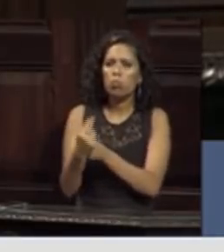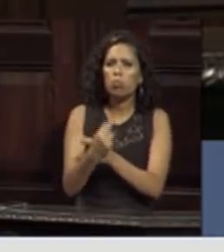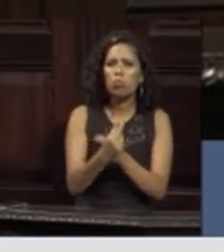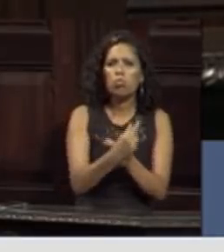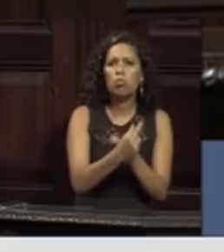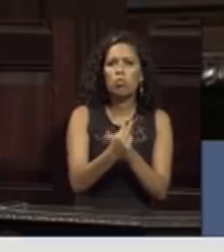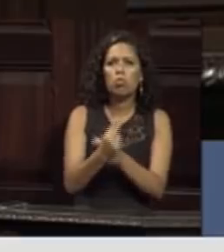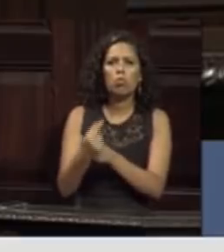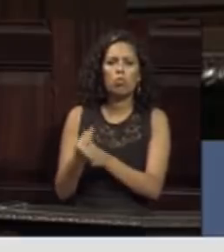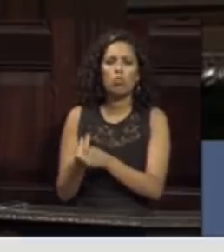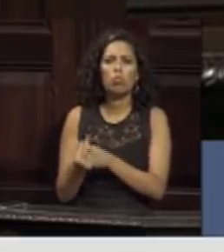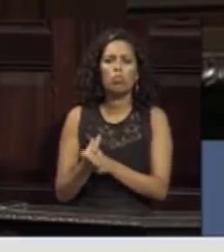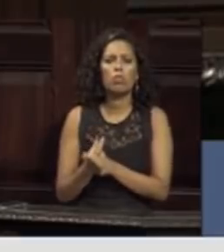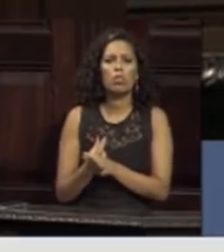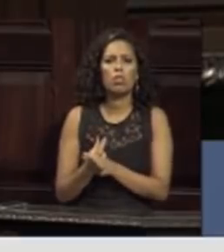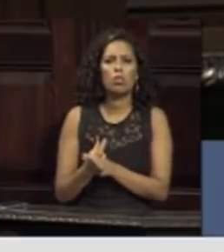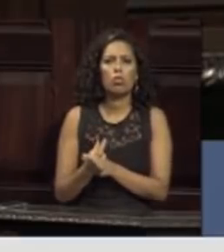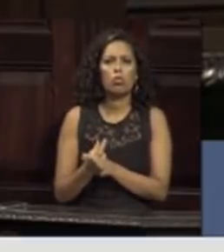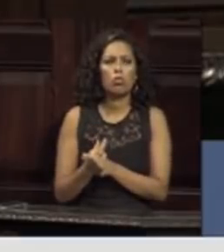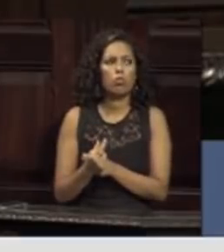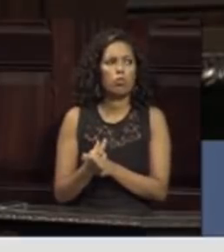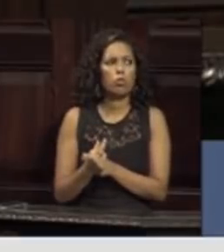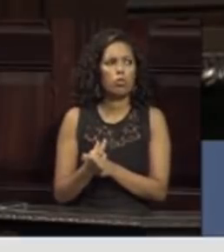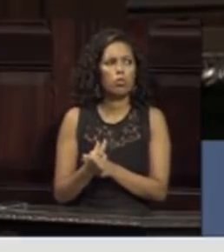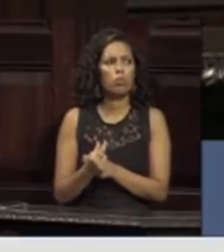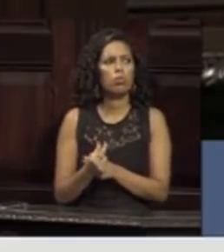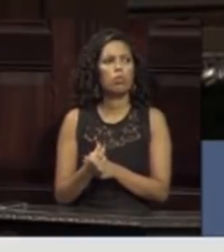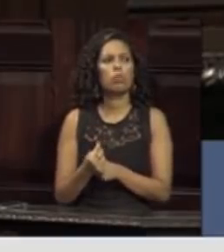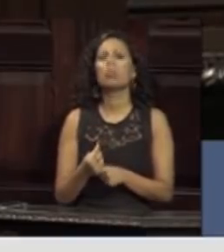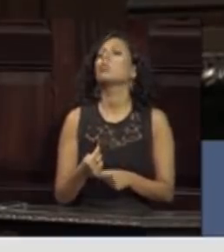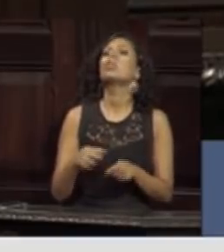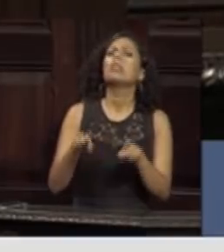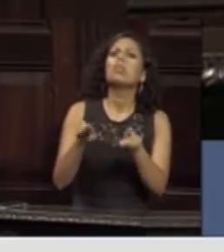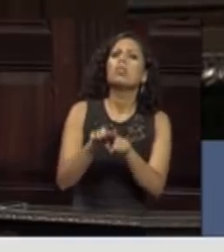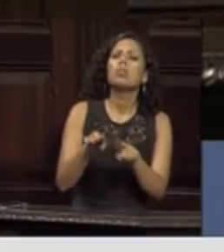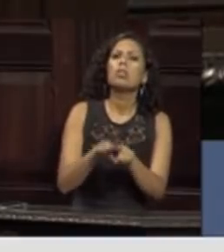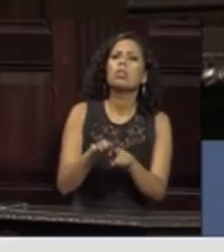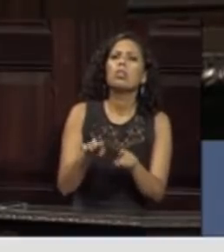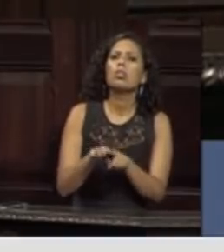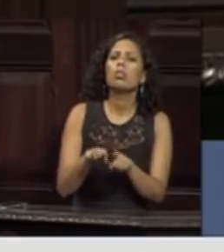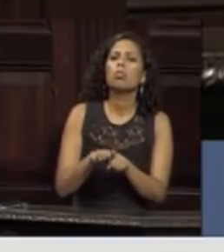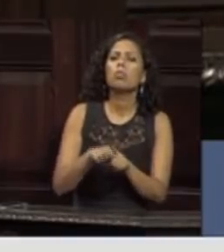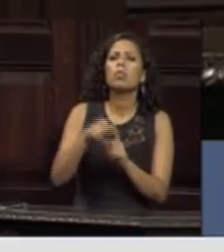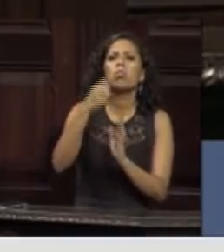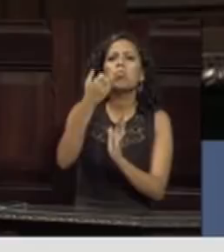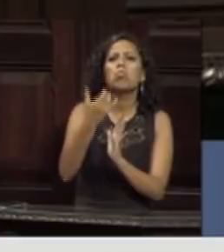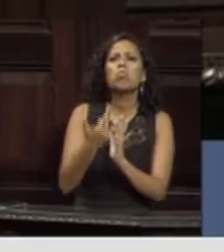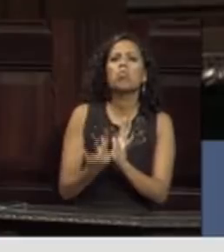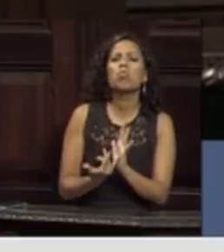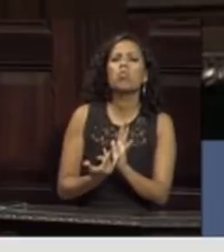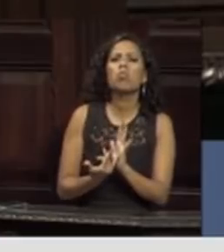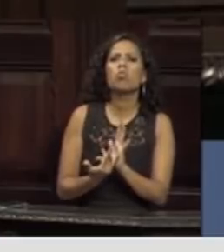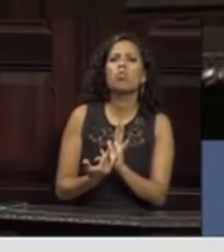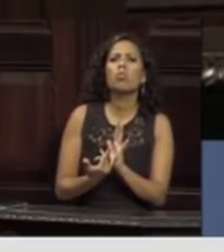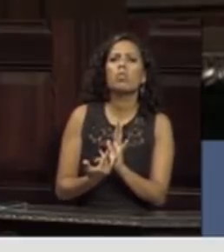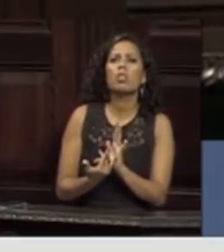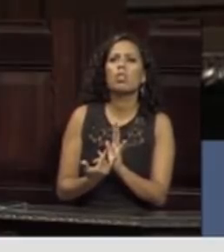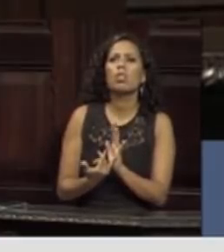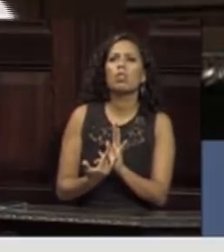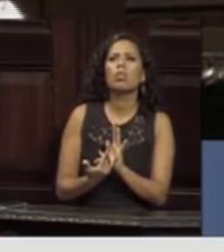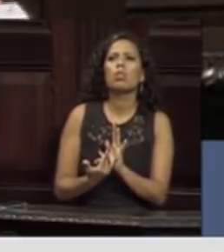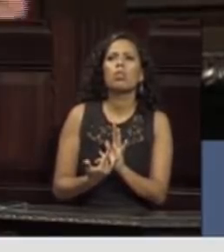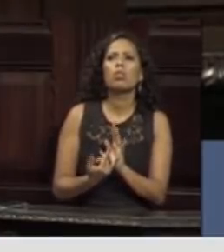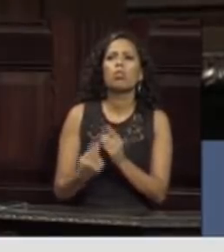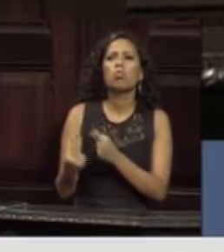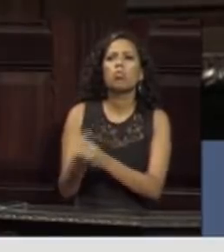e respectivos prazos, taxas de juros, amortizações, encargos, carências e formas de pagamento.